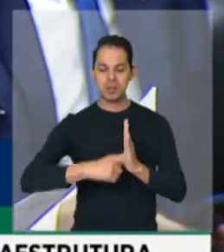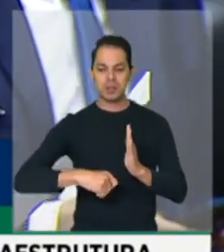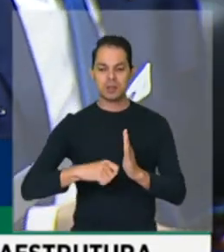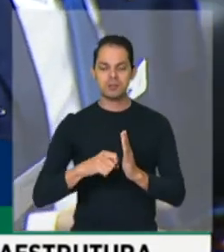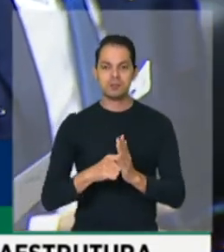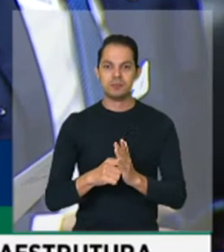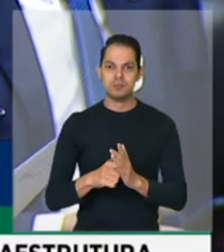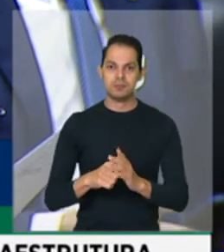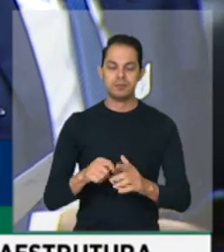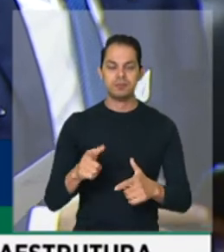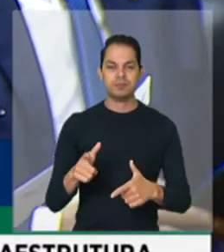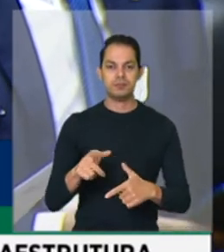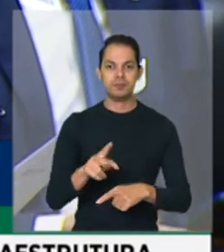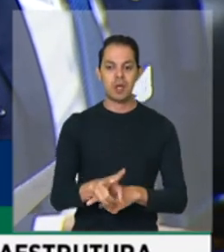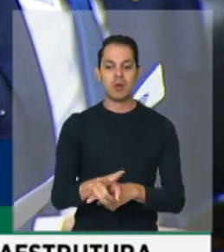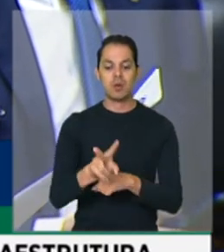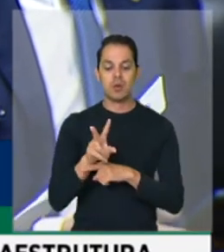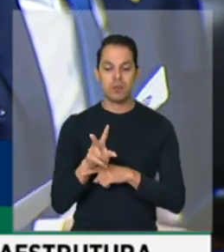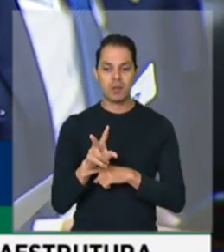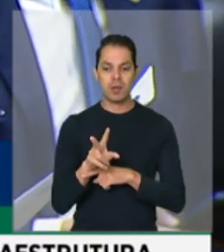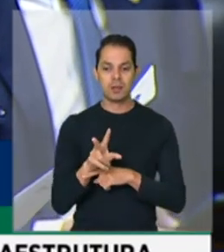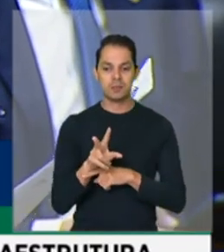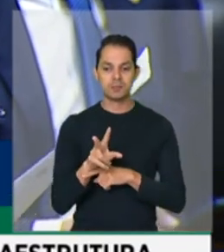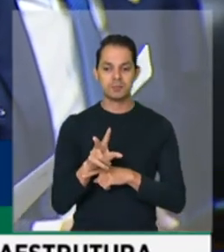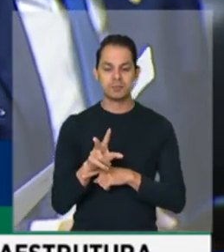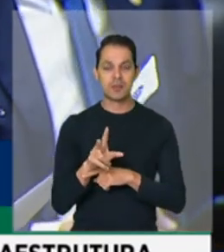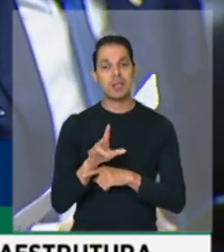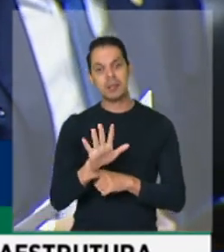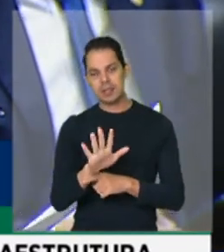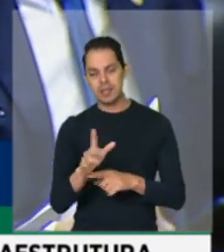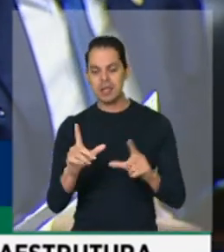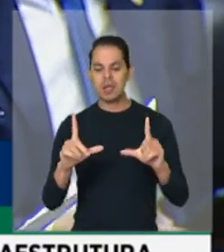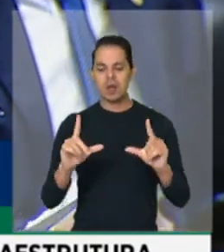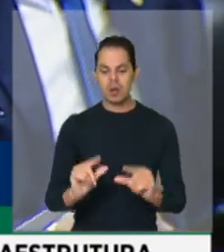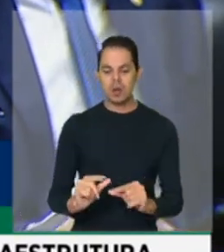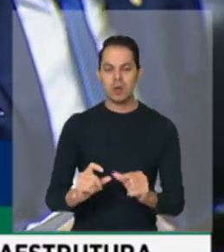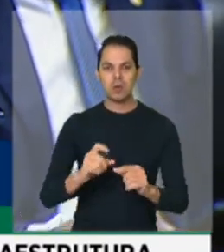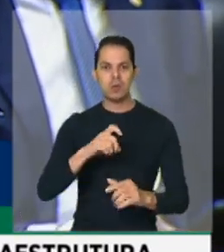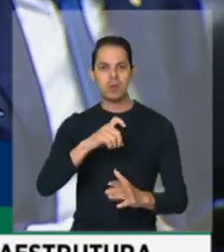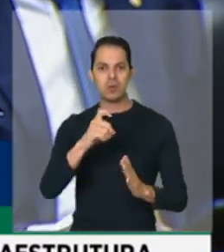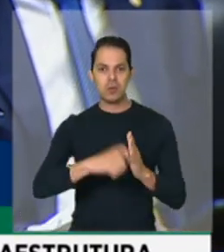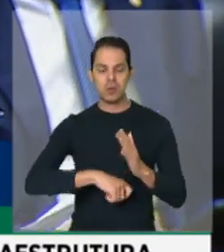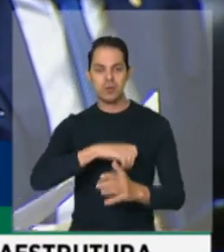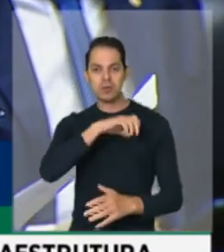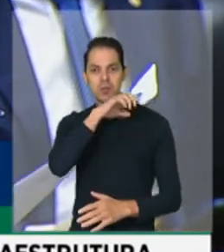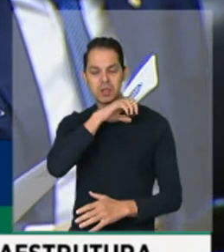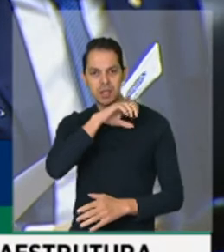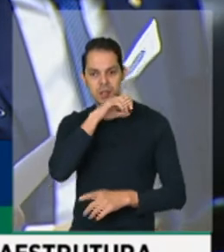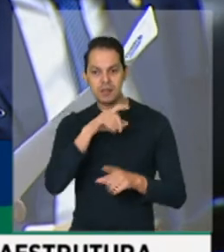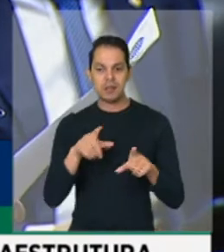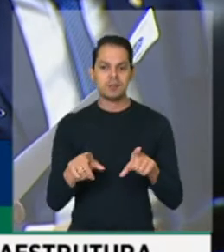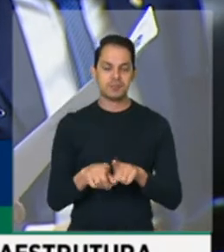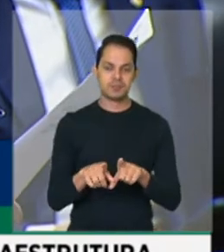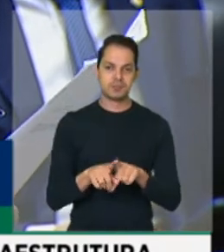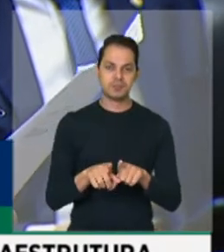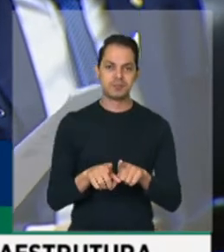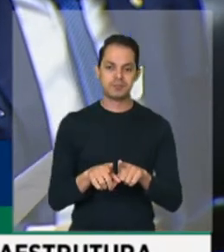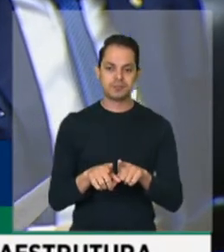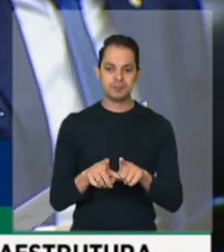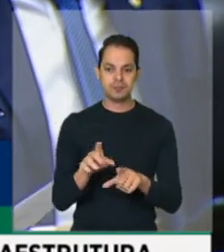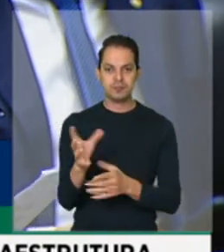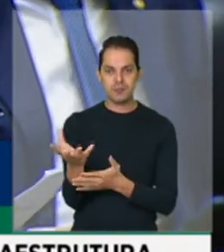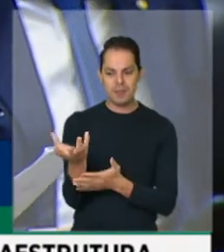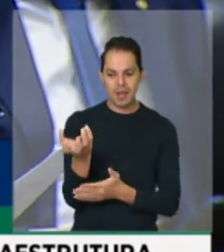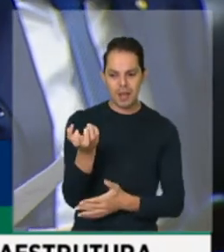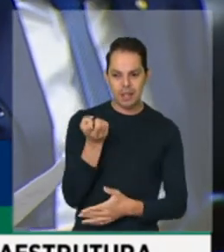ela pode... Aliás, como redução do imposto de renda dos investidores de pessoa física, ela pode atrair mais